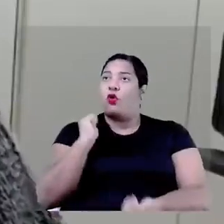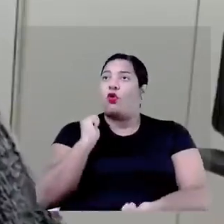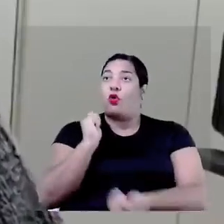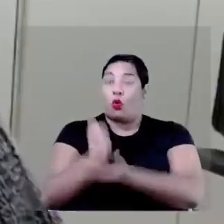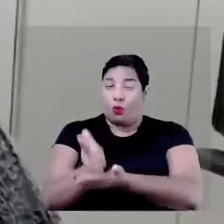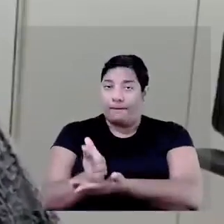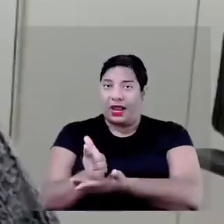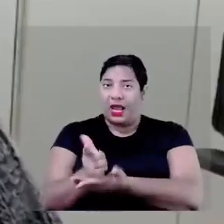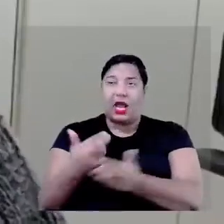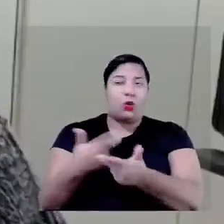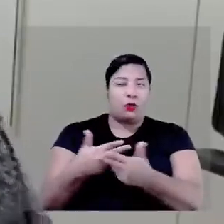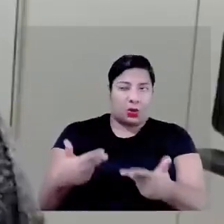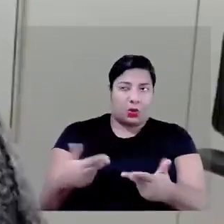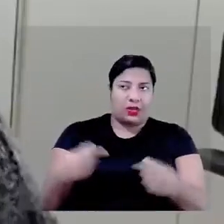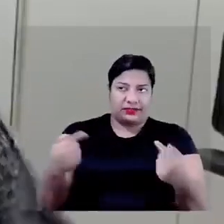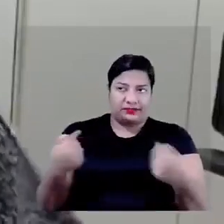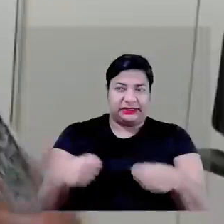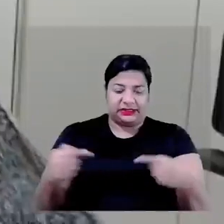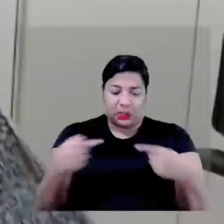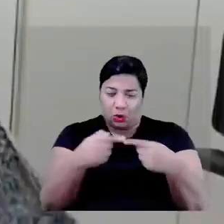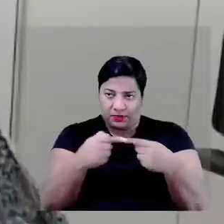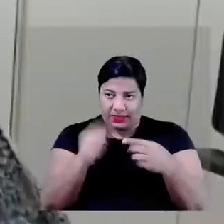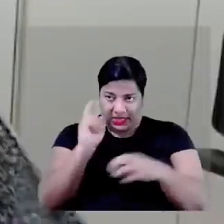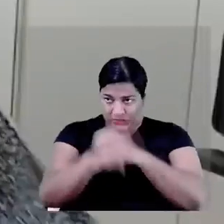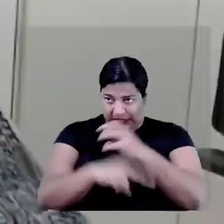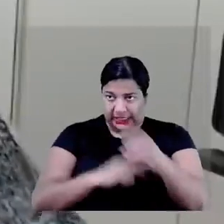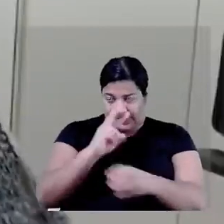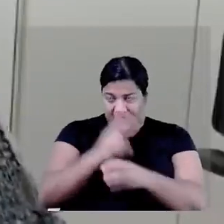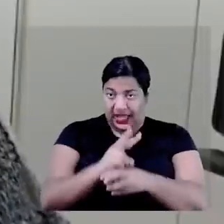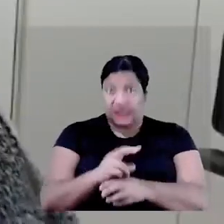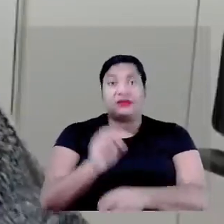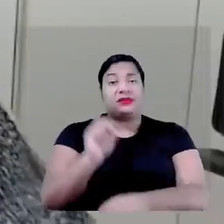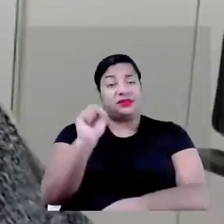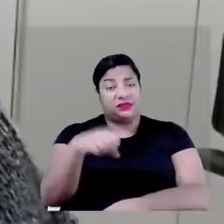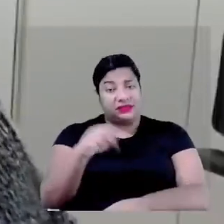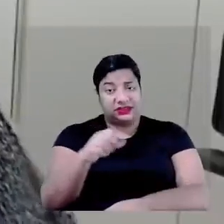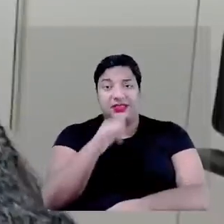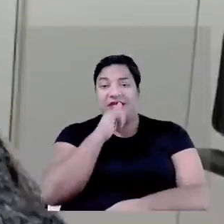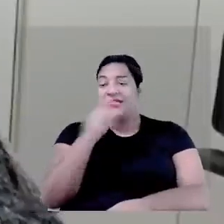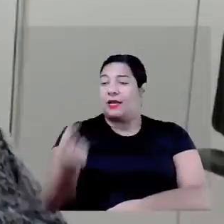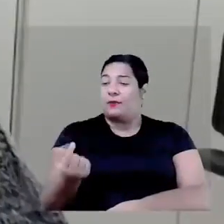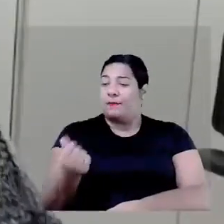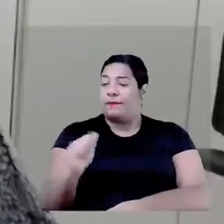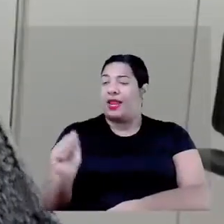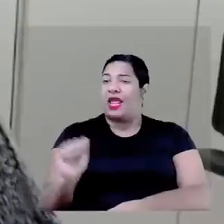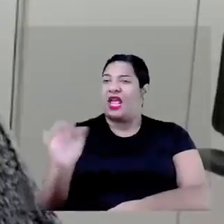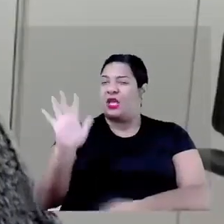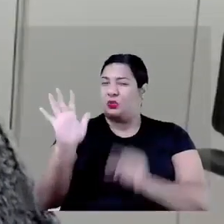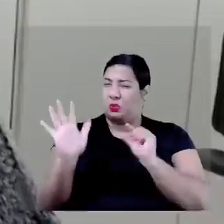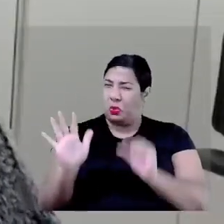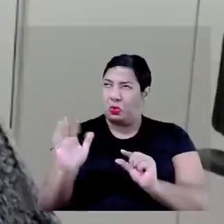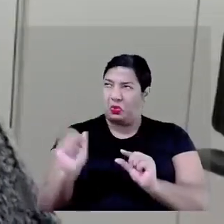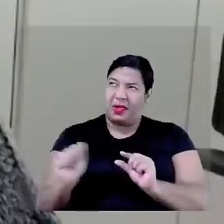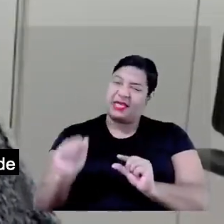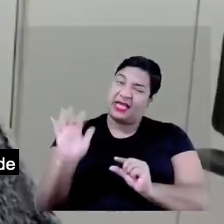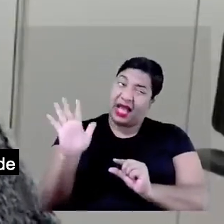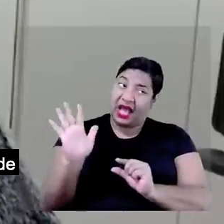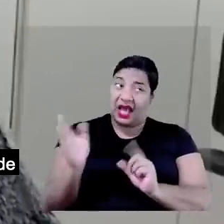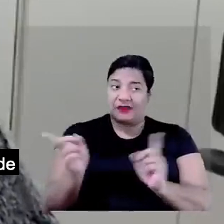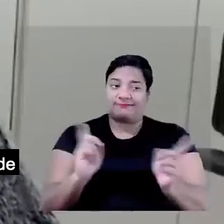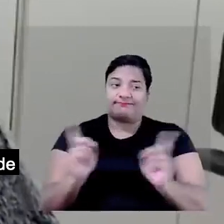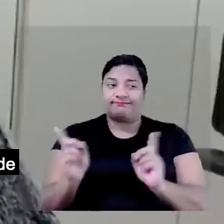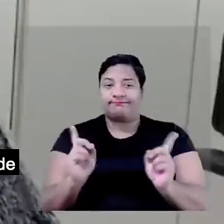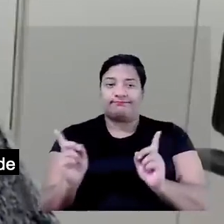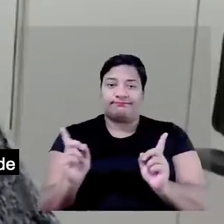que isso custe um pouco mais caro ali na hora da licitação, por exemplo, né? O preço de compra é um pouco mais alto e tudo mais.